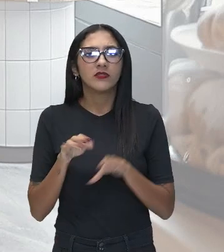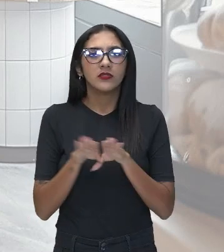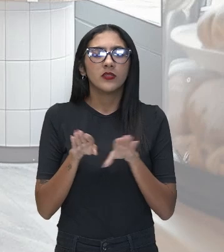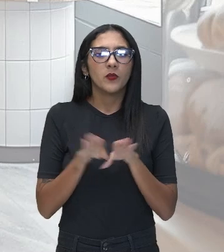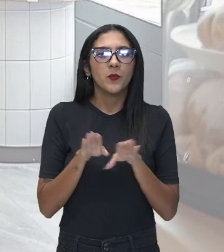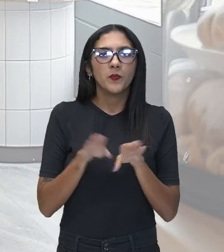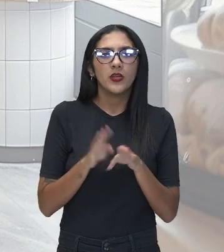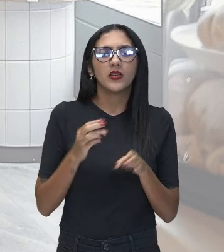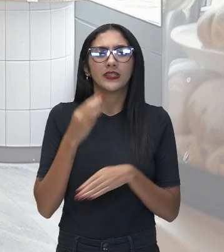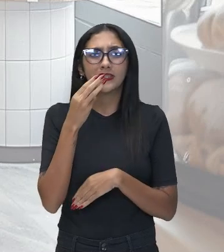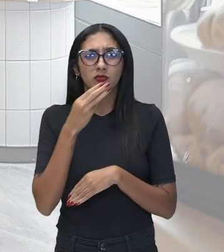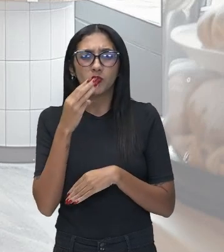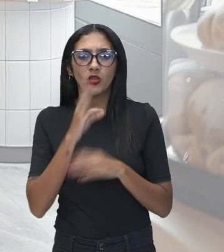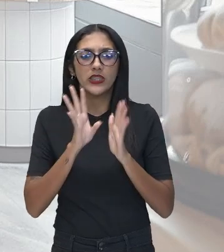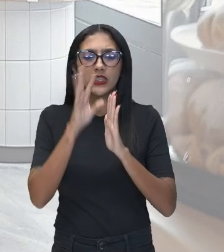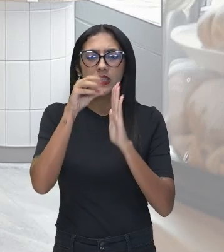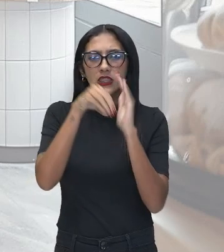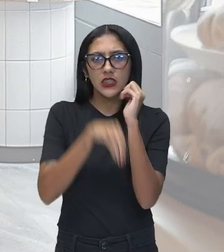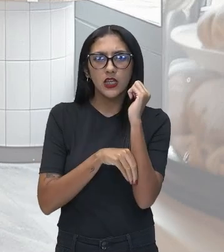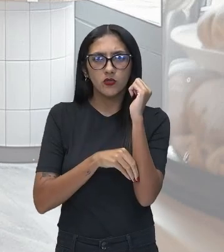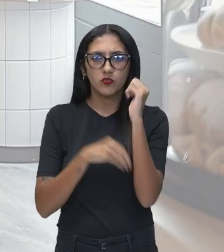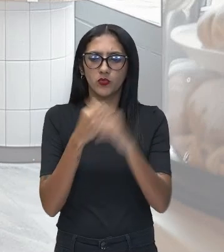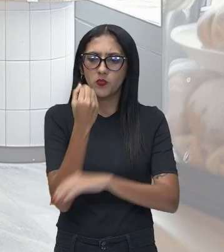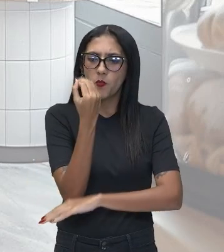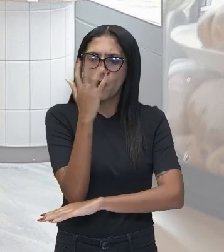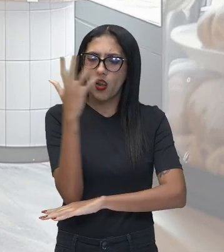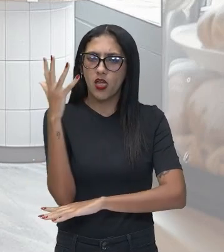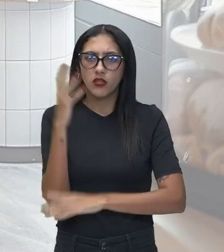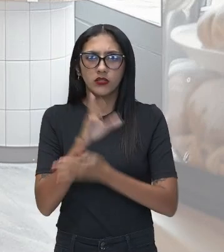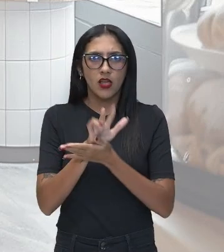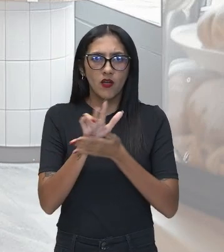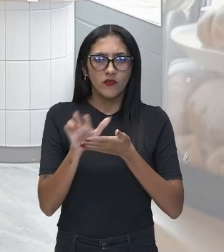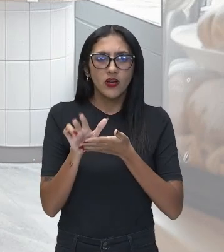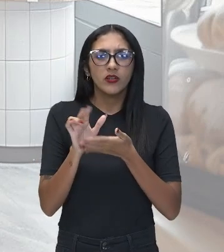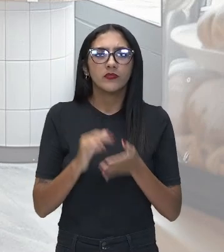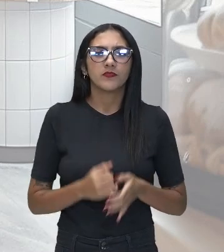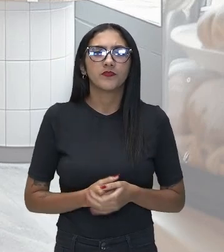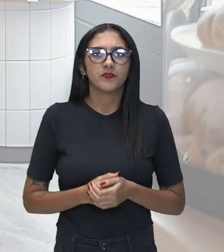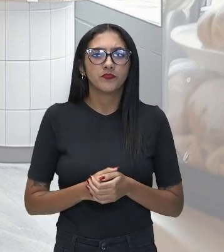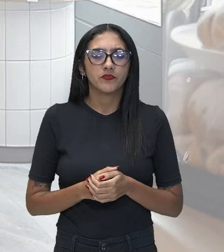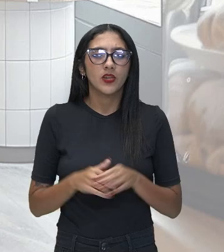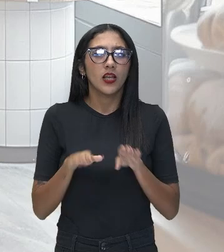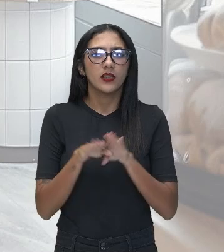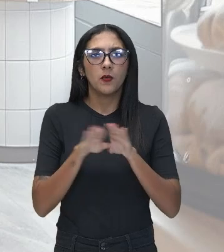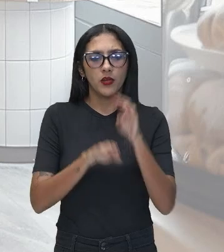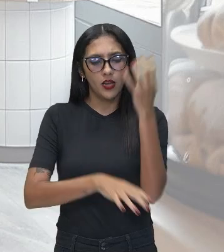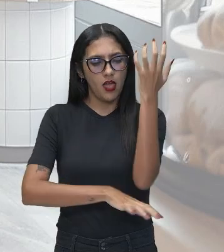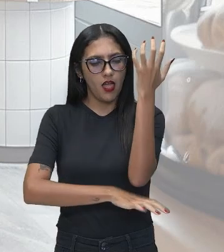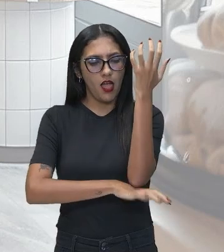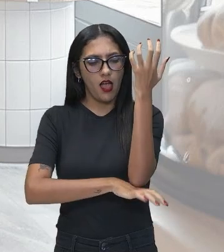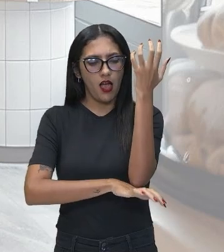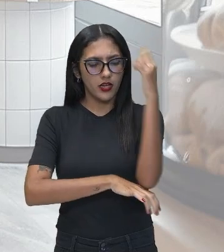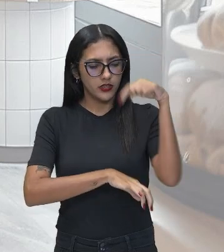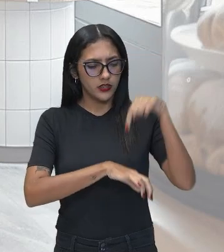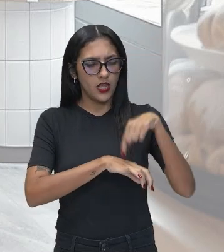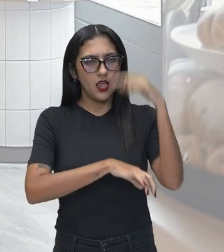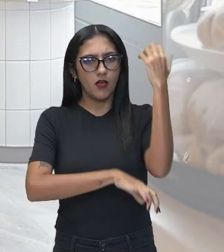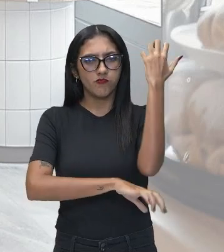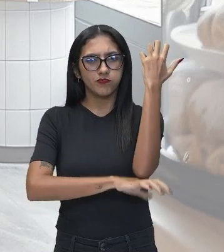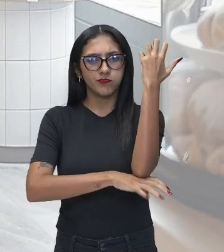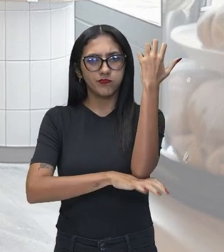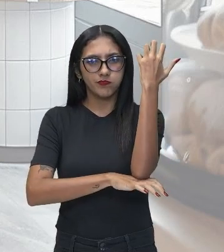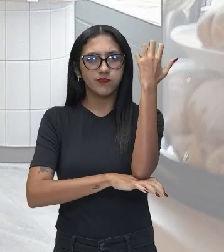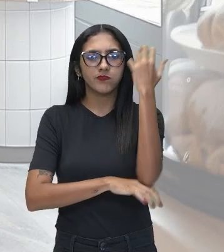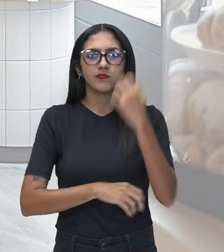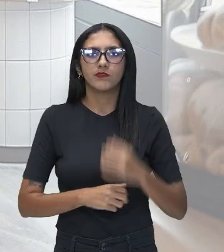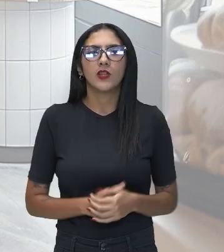celulose fibrosa das plantas ou também de sustentação das plantas. Então, por isso que eles são